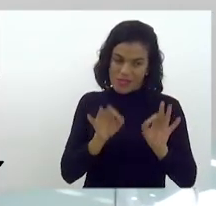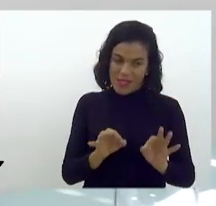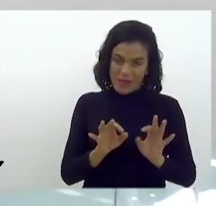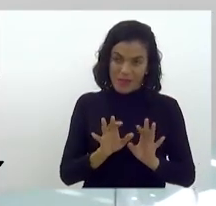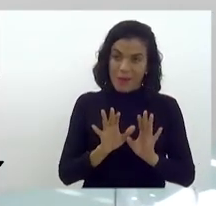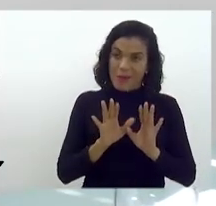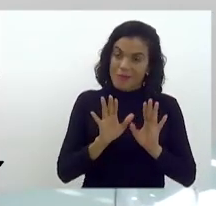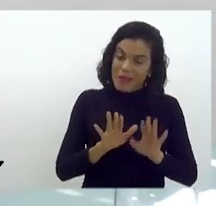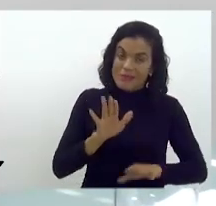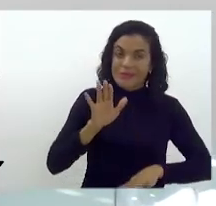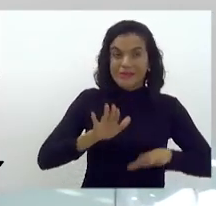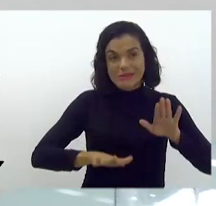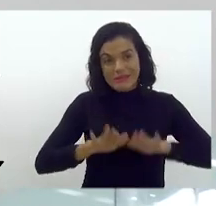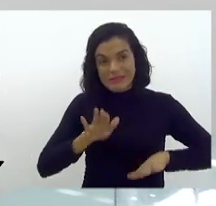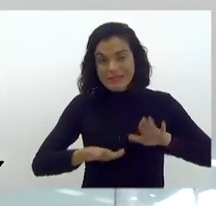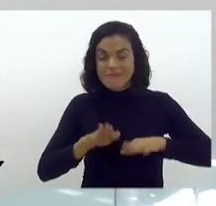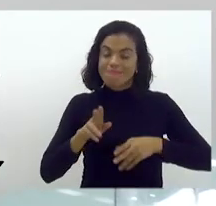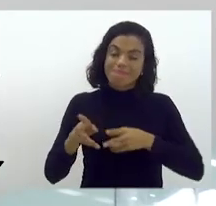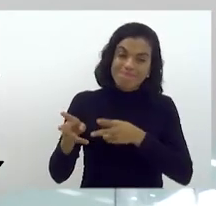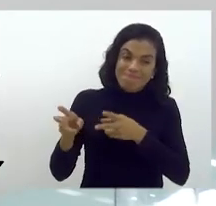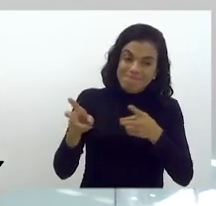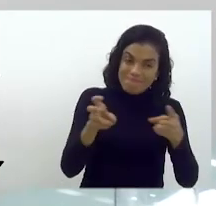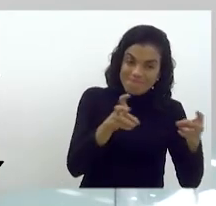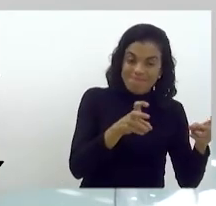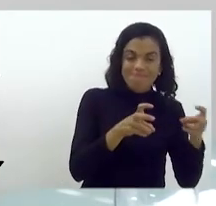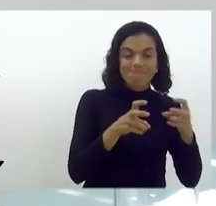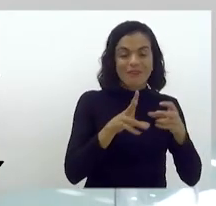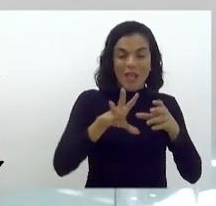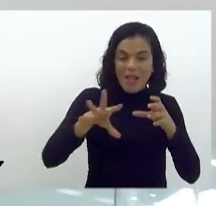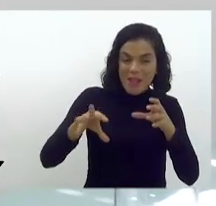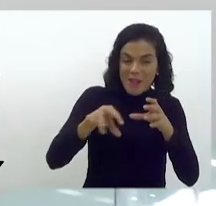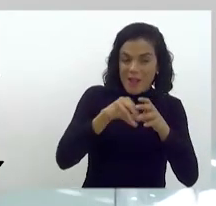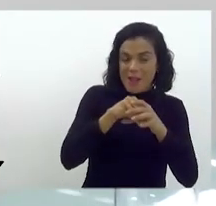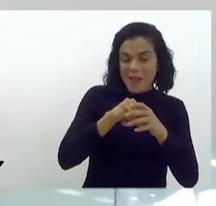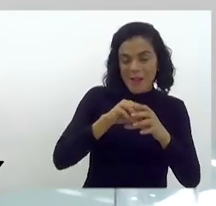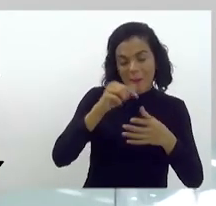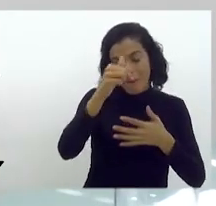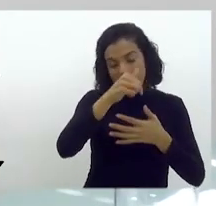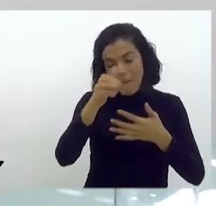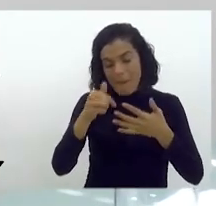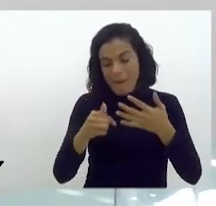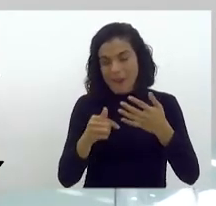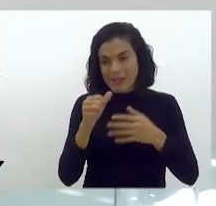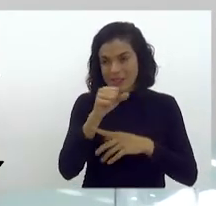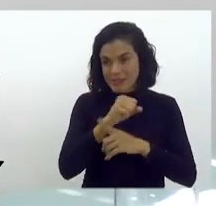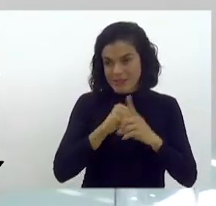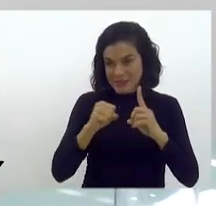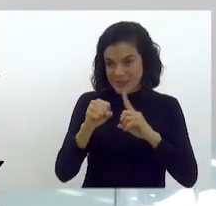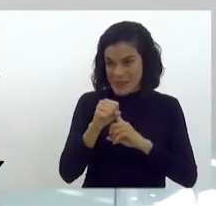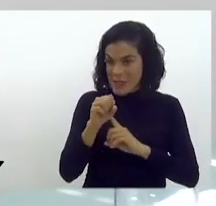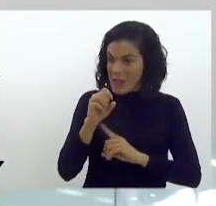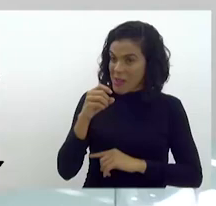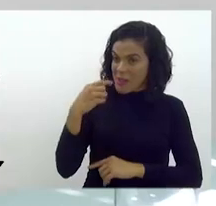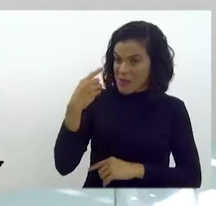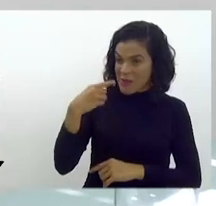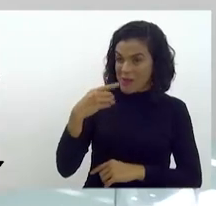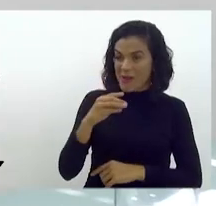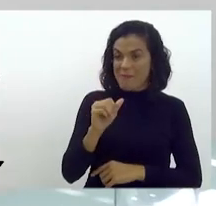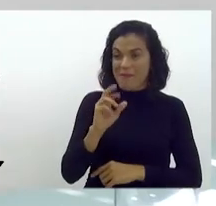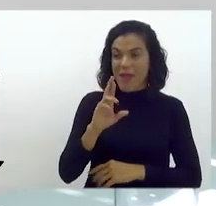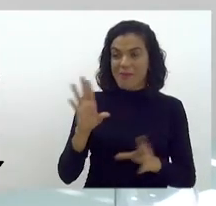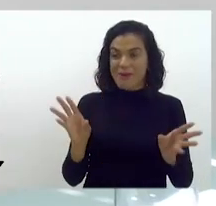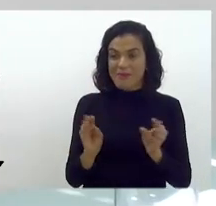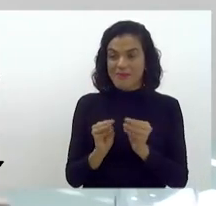mas talvez a gente tenha que olhar um pouco também para composição da sociedade pedir a doutora Bárbara que seja objetiva e passar